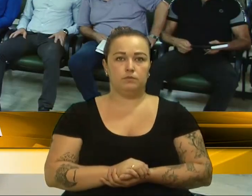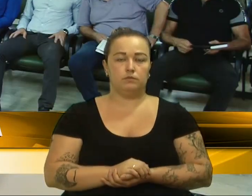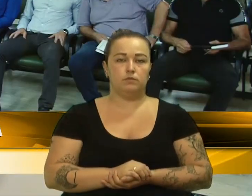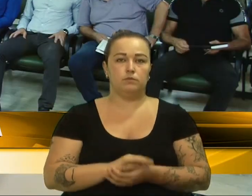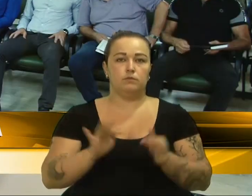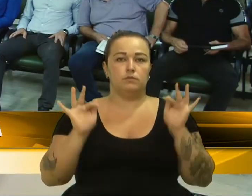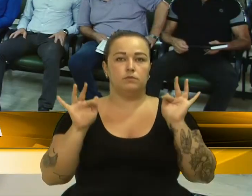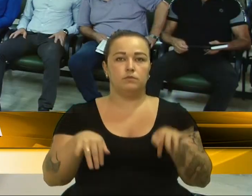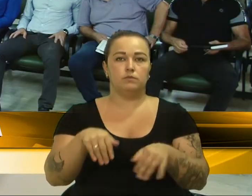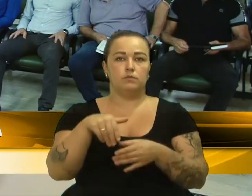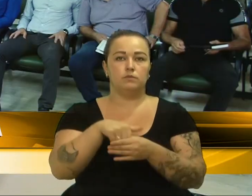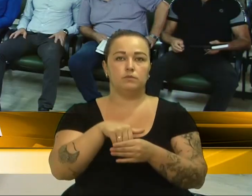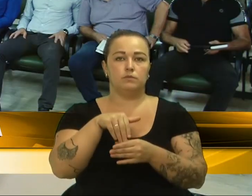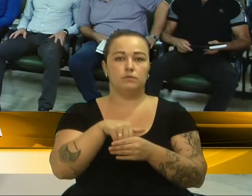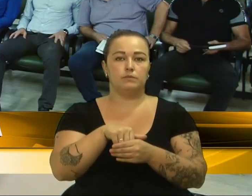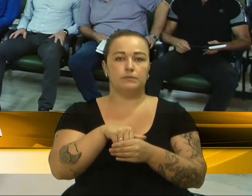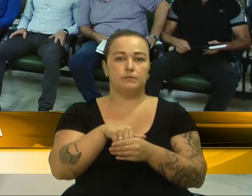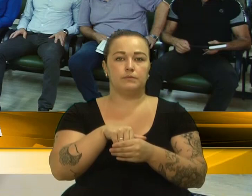Encerrada a votação.